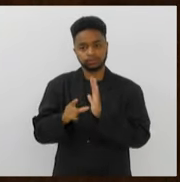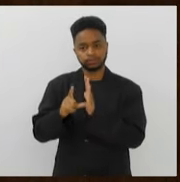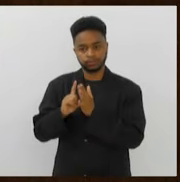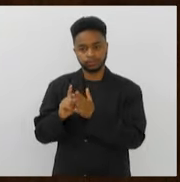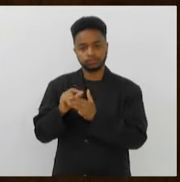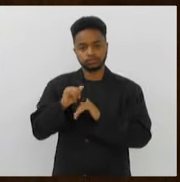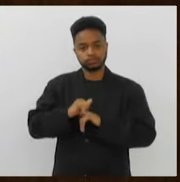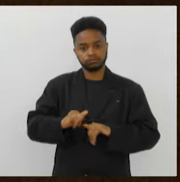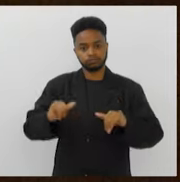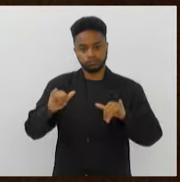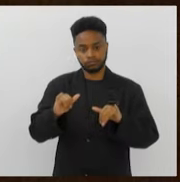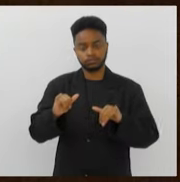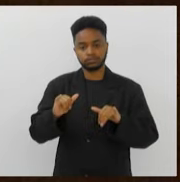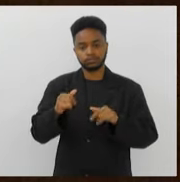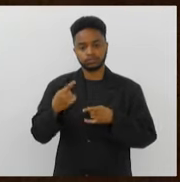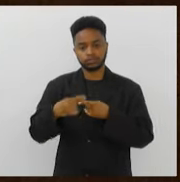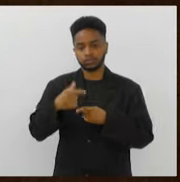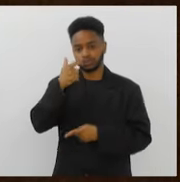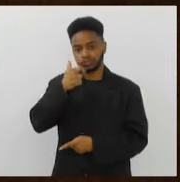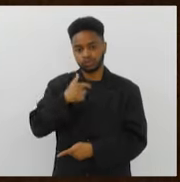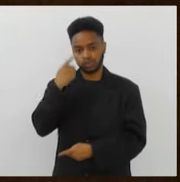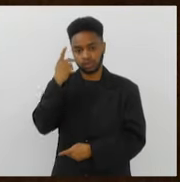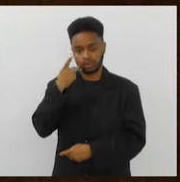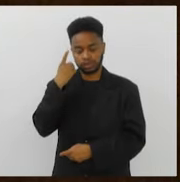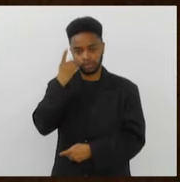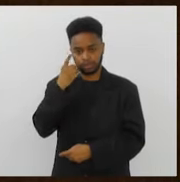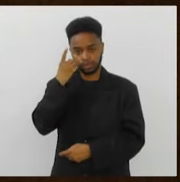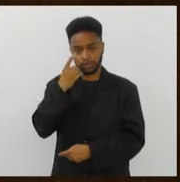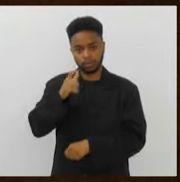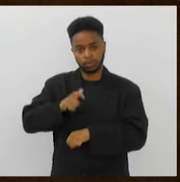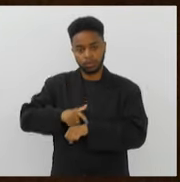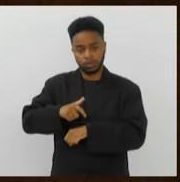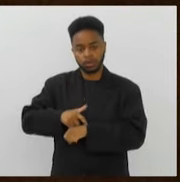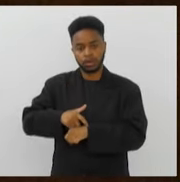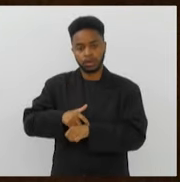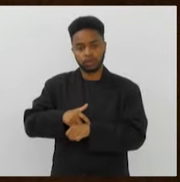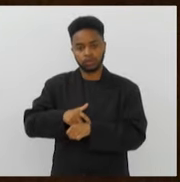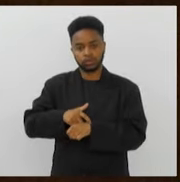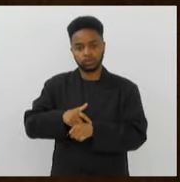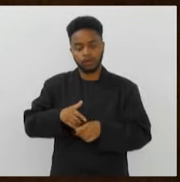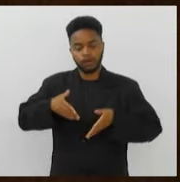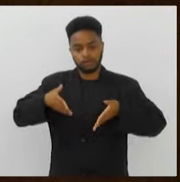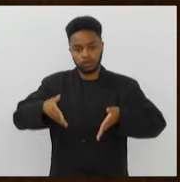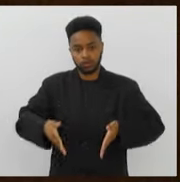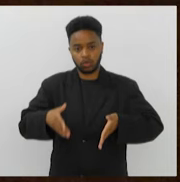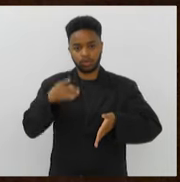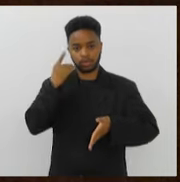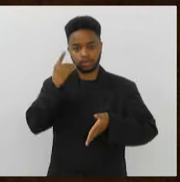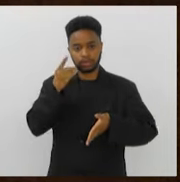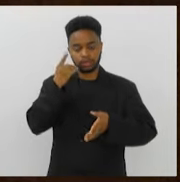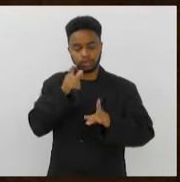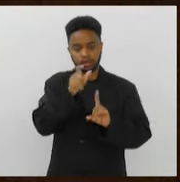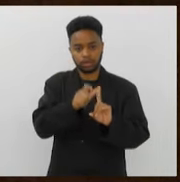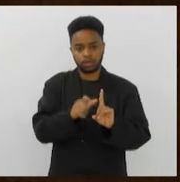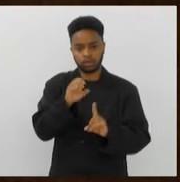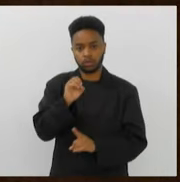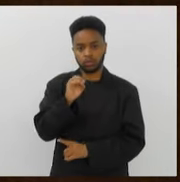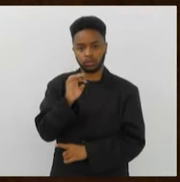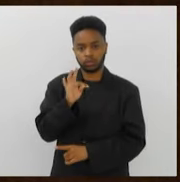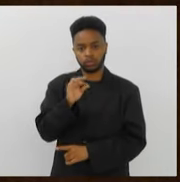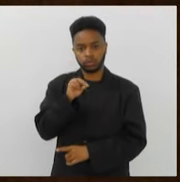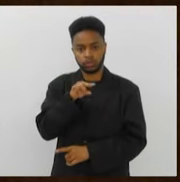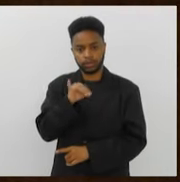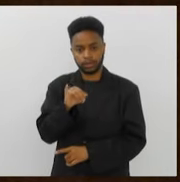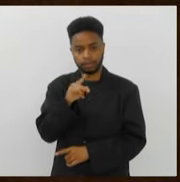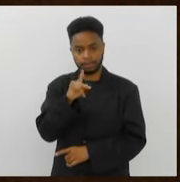me pronunciar enquanto parlamentar no velório do nosso Otônio de Paula Pai. E